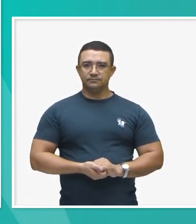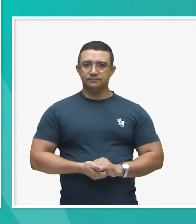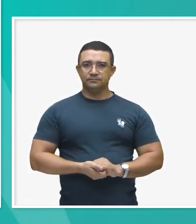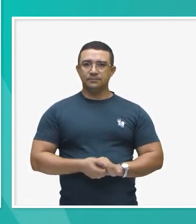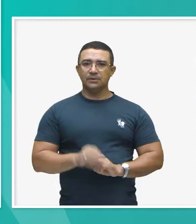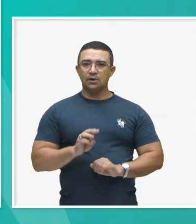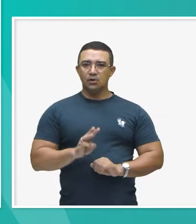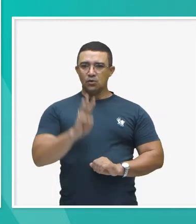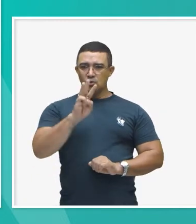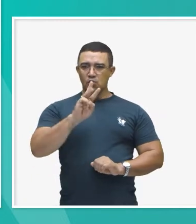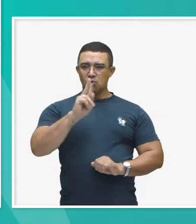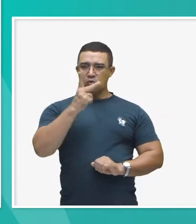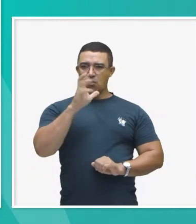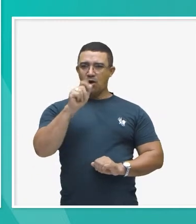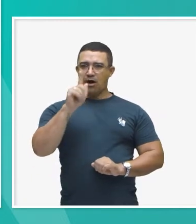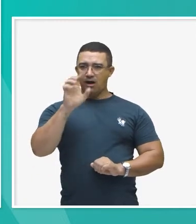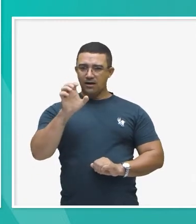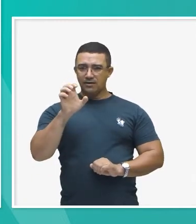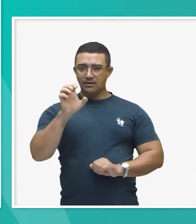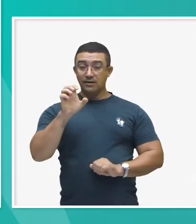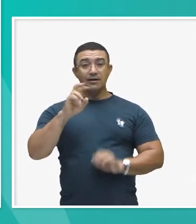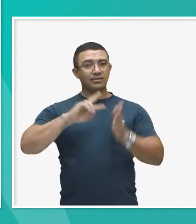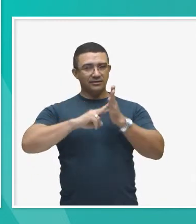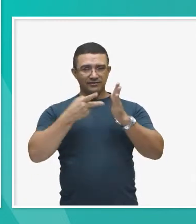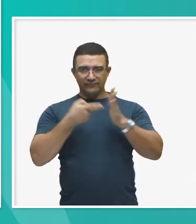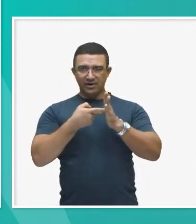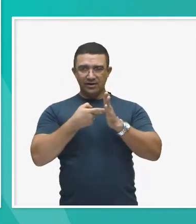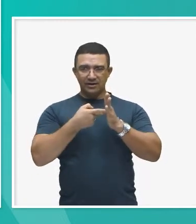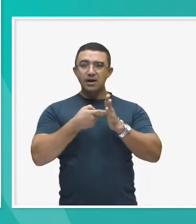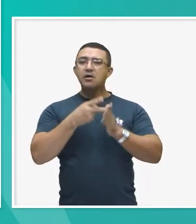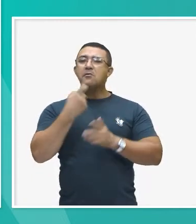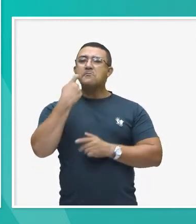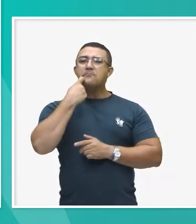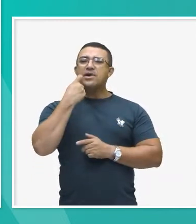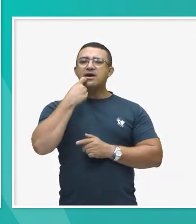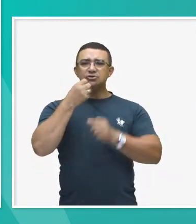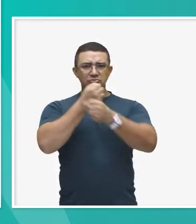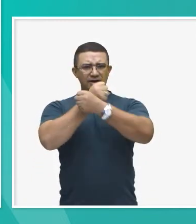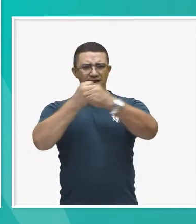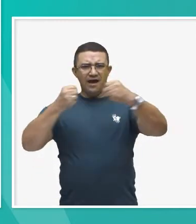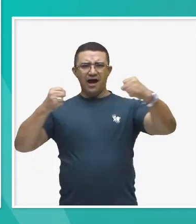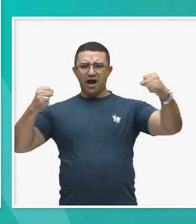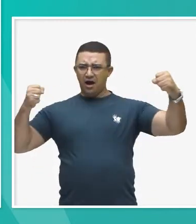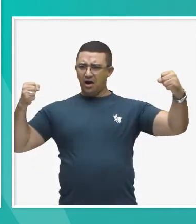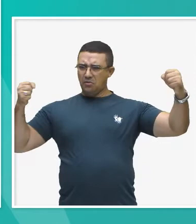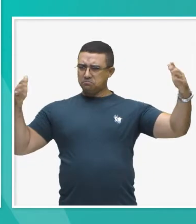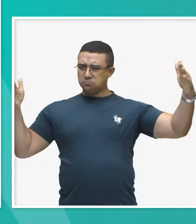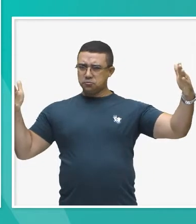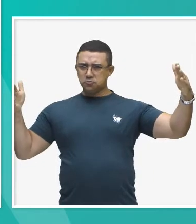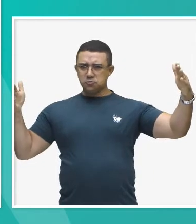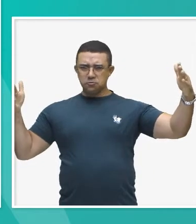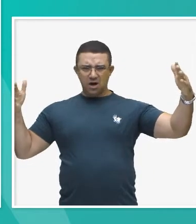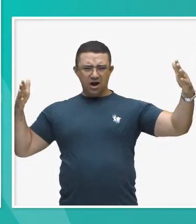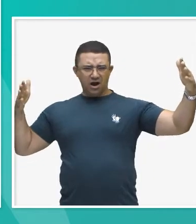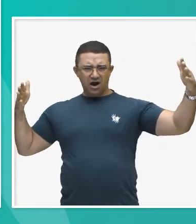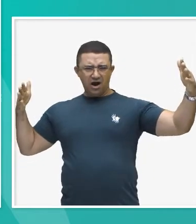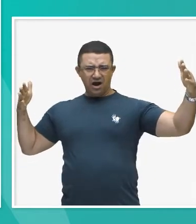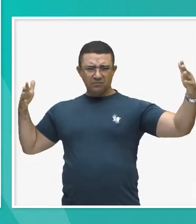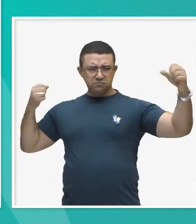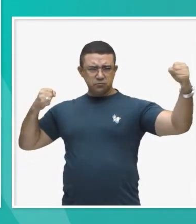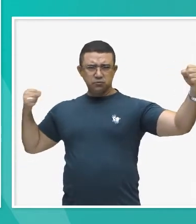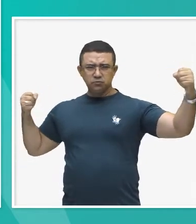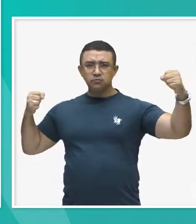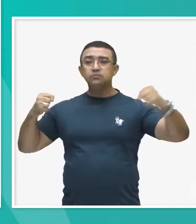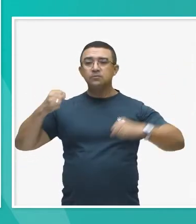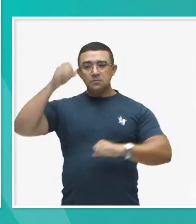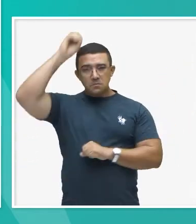Eu tenho esse lindo animal aí, ó, que é a whale. Whale, whale,